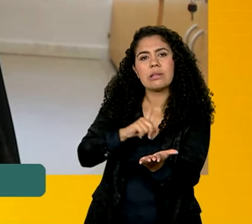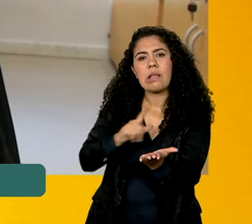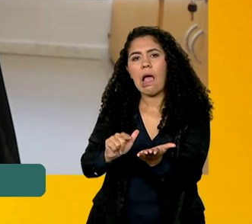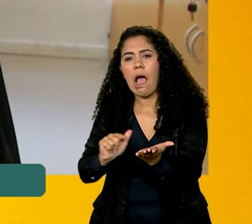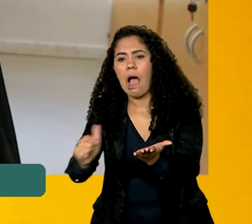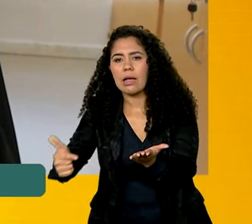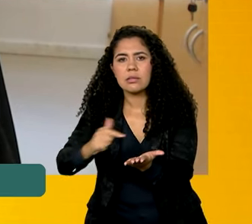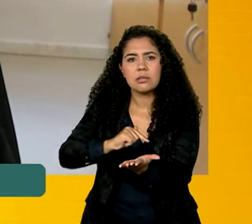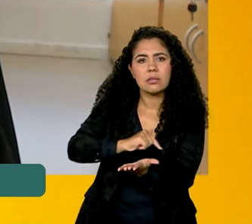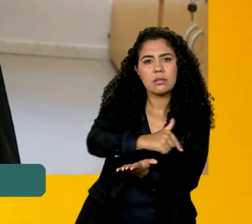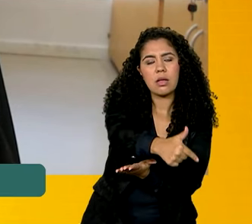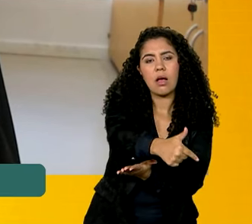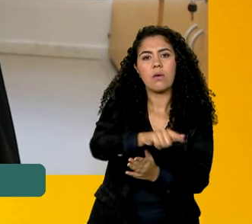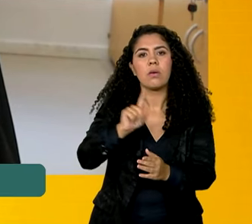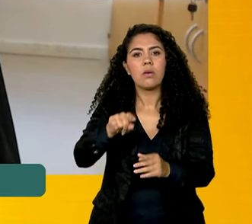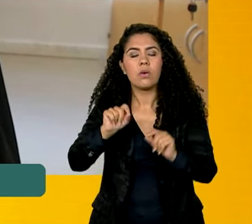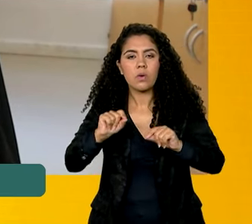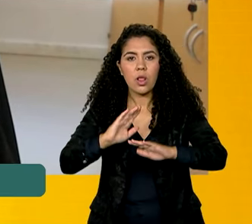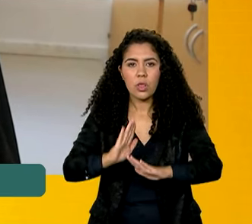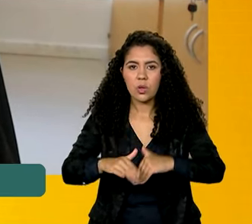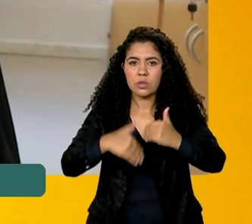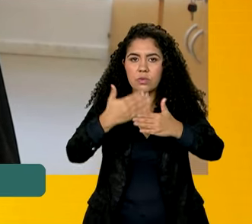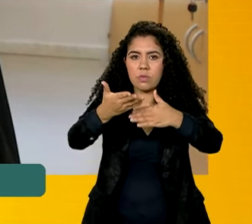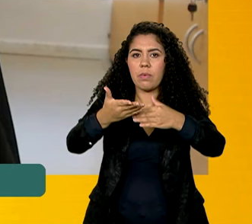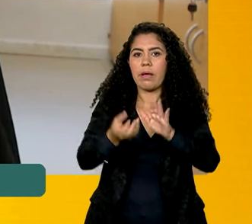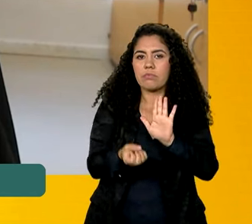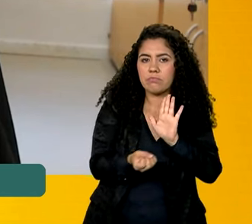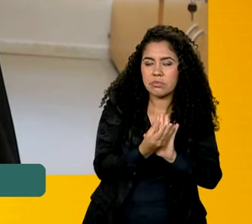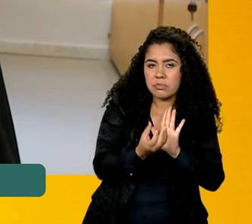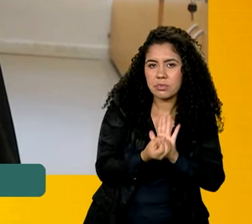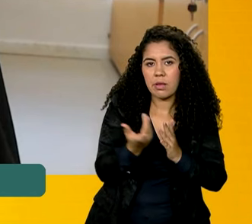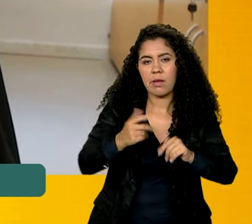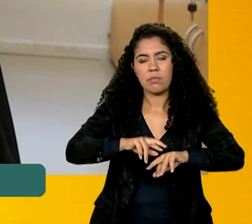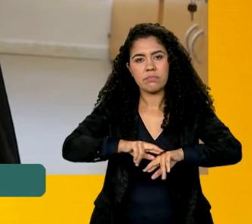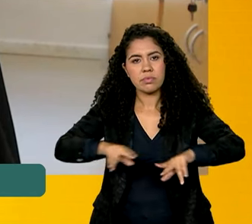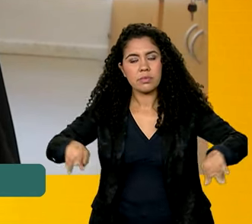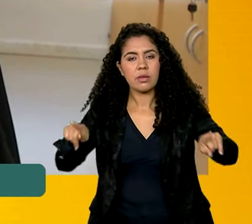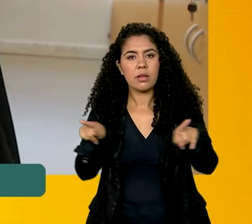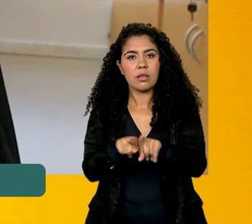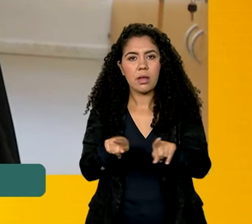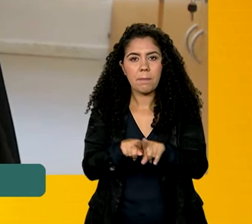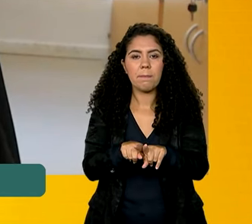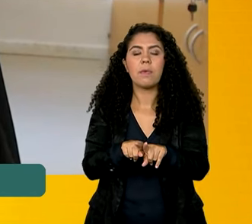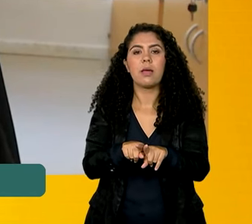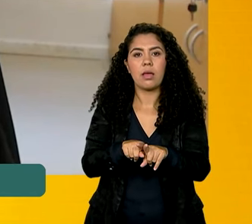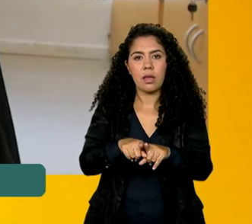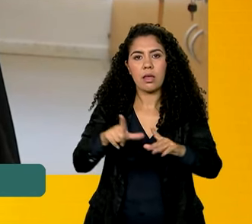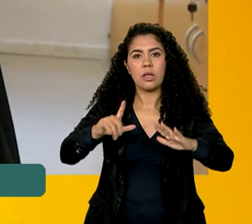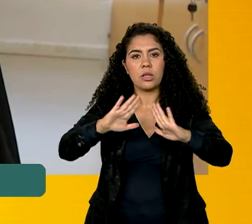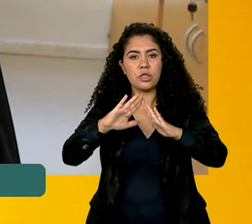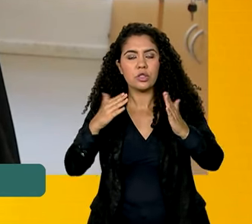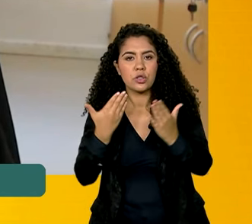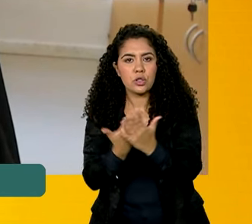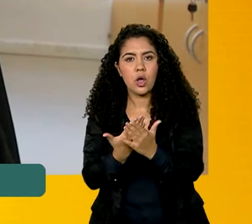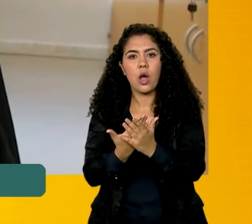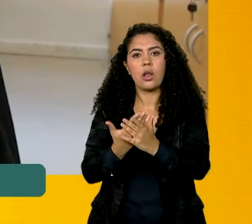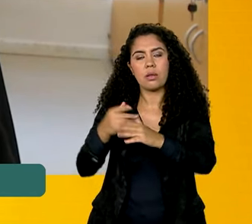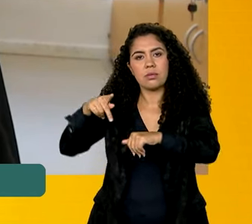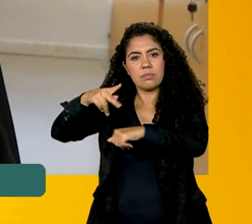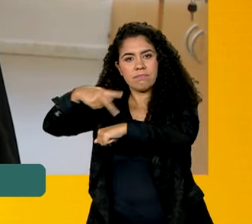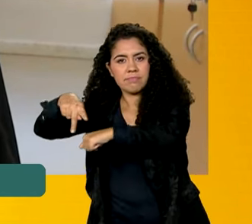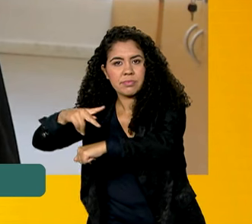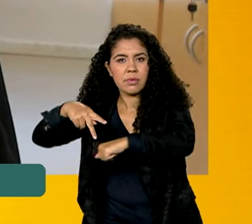ações, provisão infraestrutural, desenvolvimento produtivo, integração, escolas binacionais, a partir de